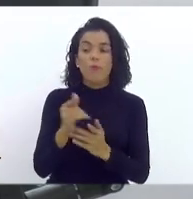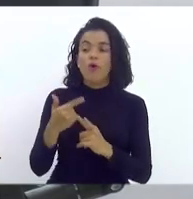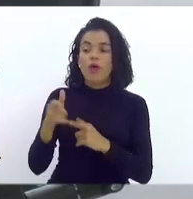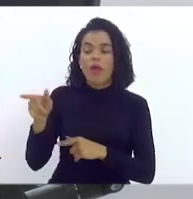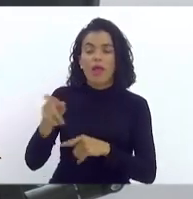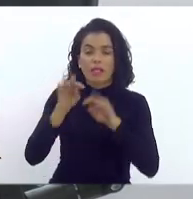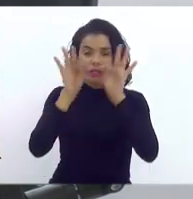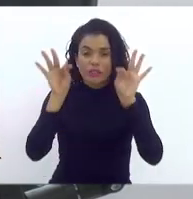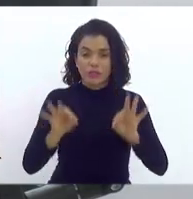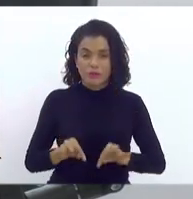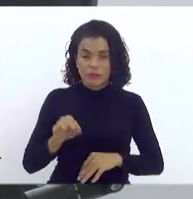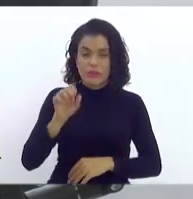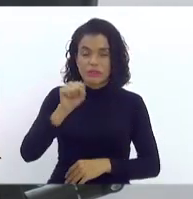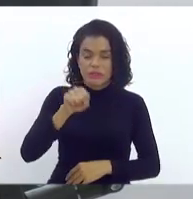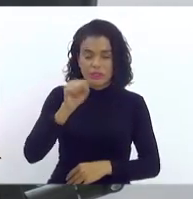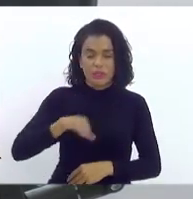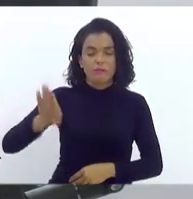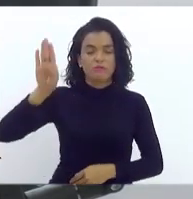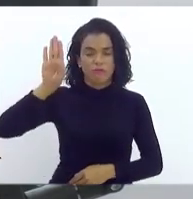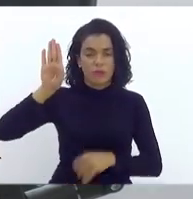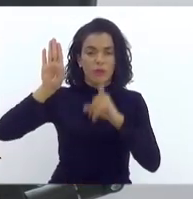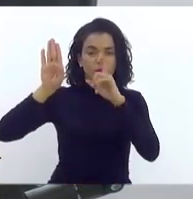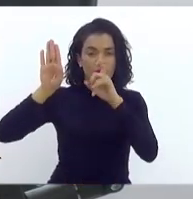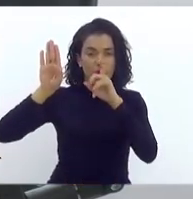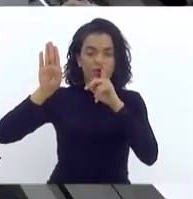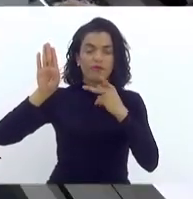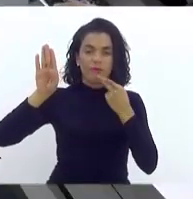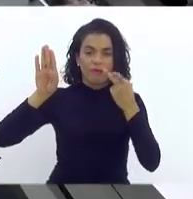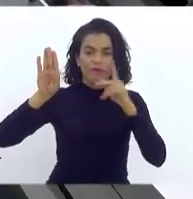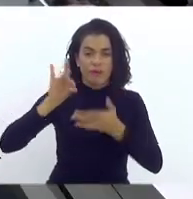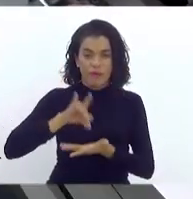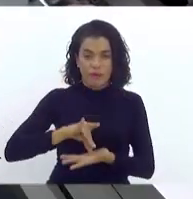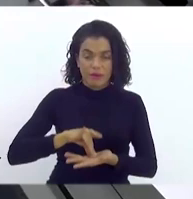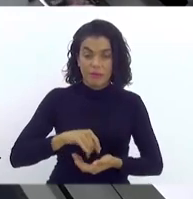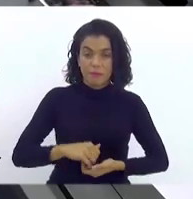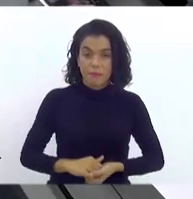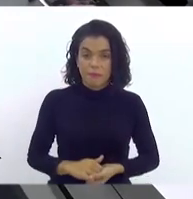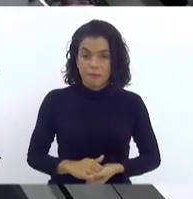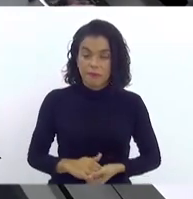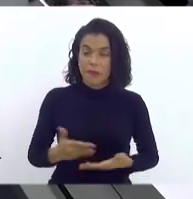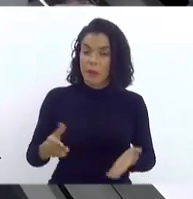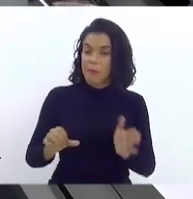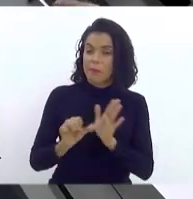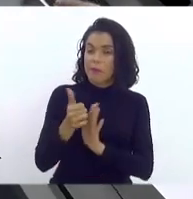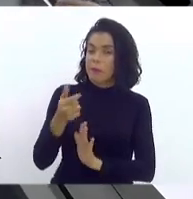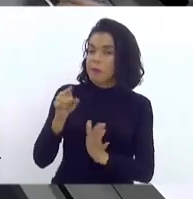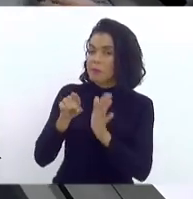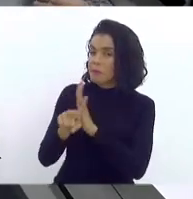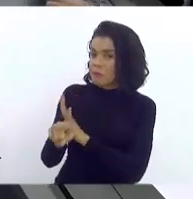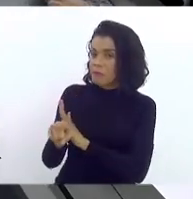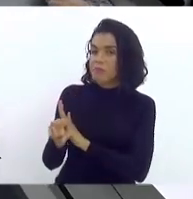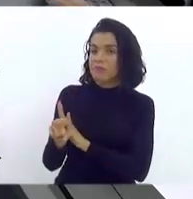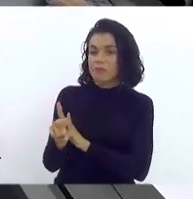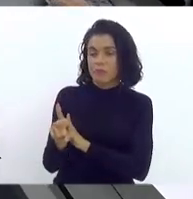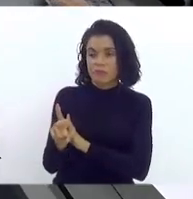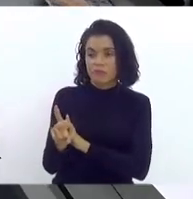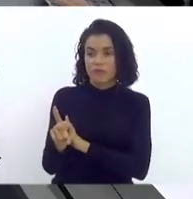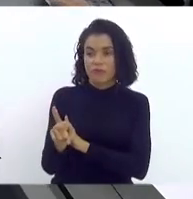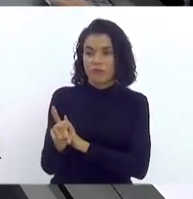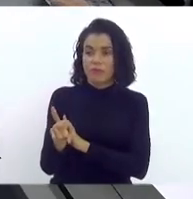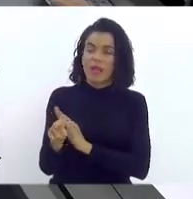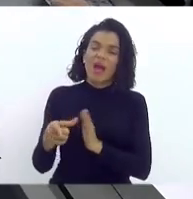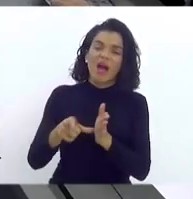testemunha. Sim, faço compromisso de falar a verdade. Então, o primeiro ponto é perguntar, com base nisso, antes de passar a palavra para